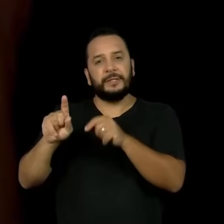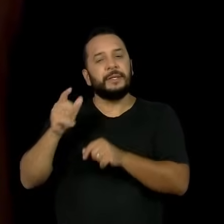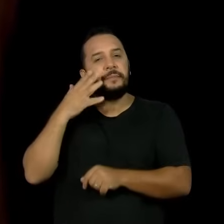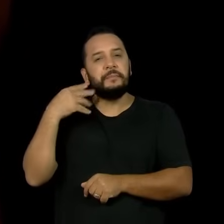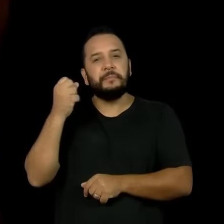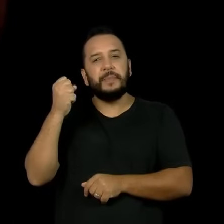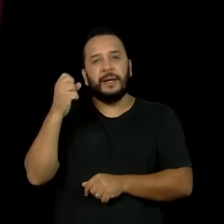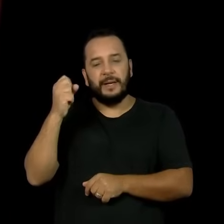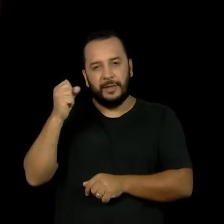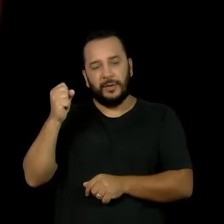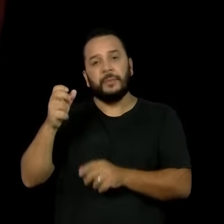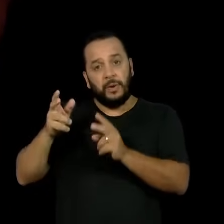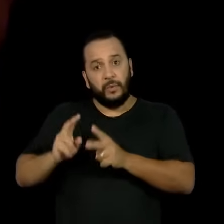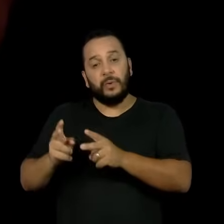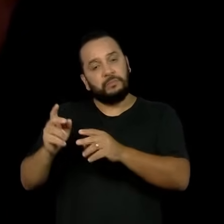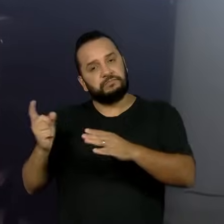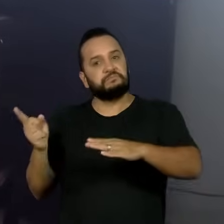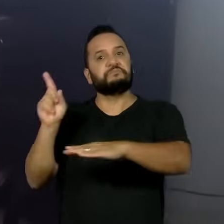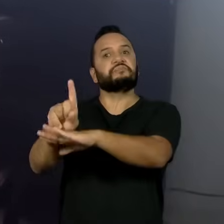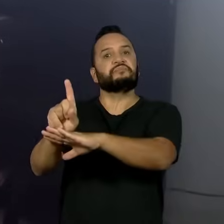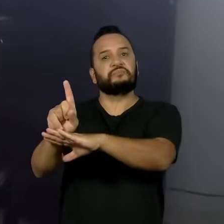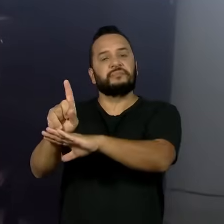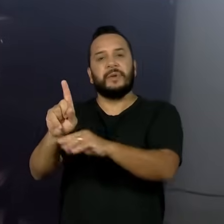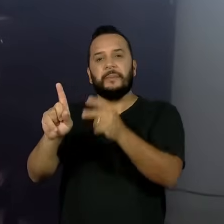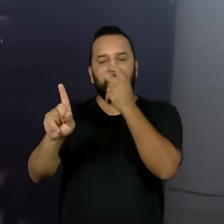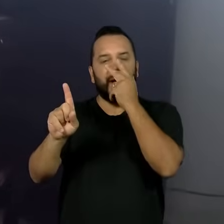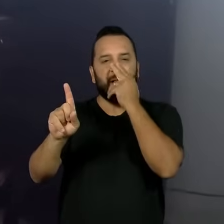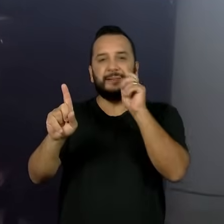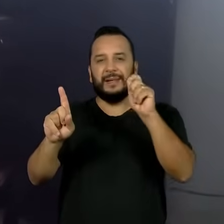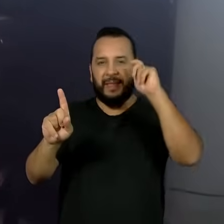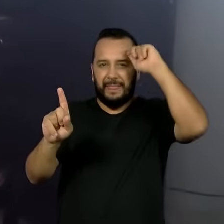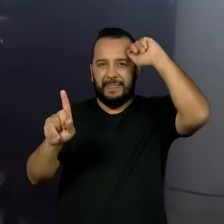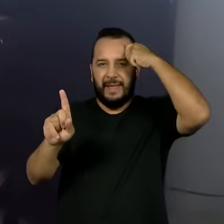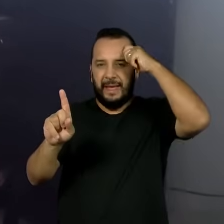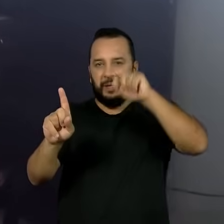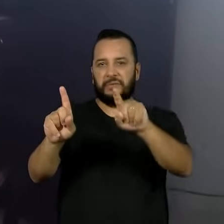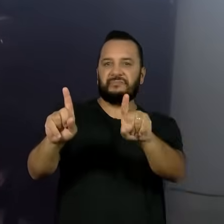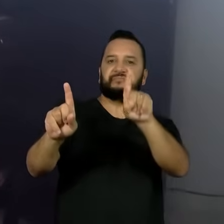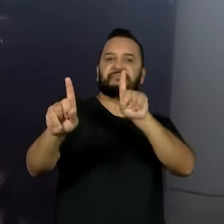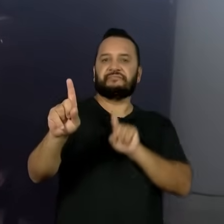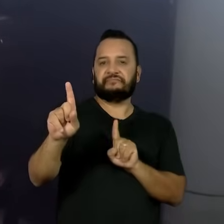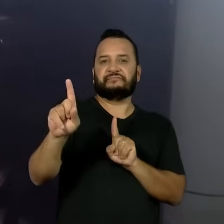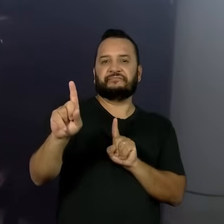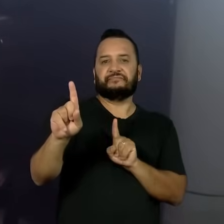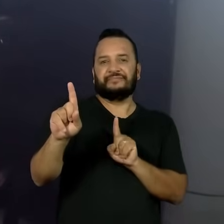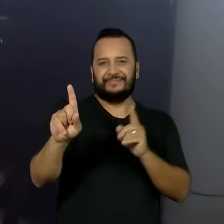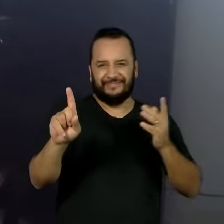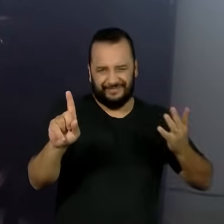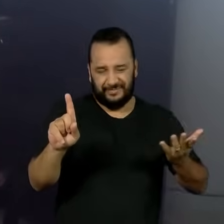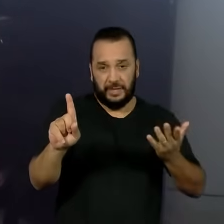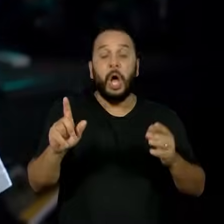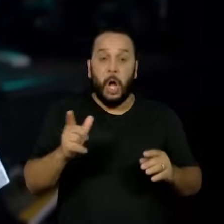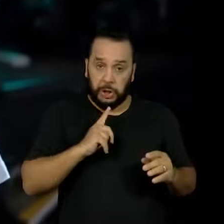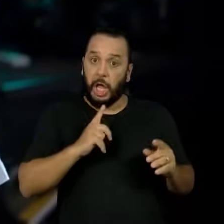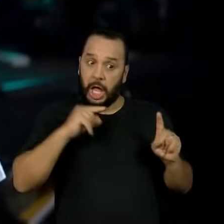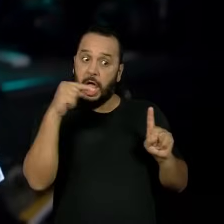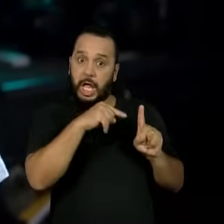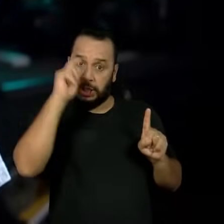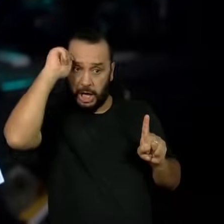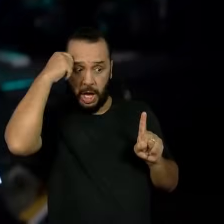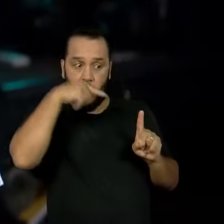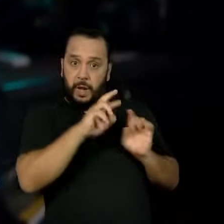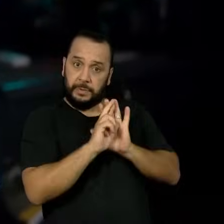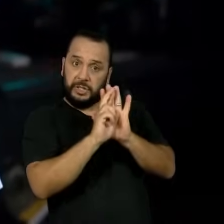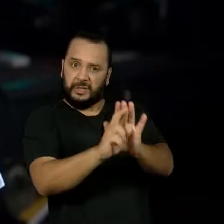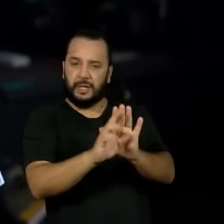pra tomar o protagonismo e deixar o negro como um background pra poder justificar falando, eu tenho representatividade, mas ao mesmo